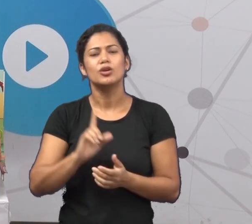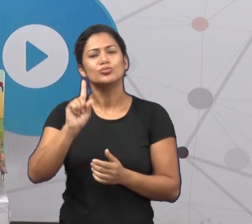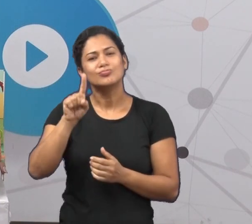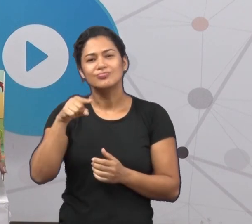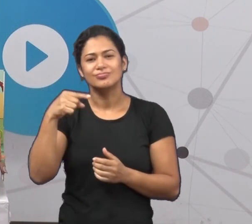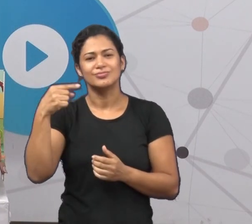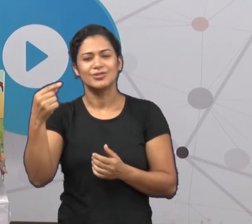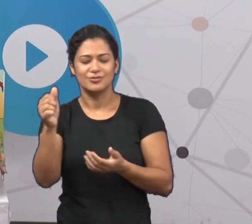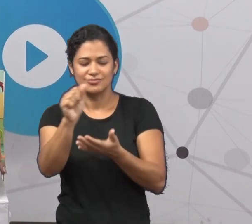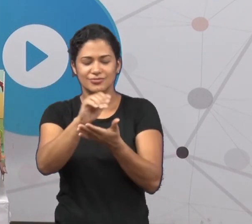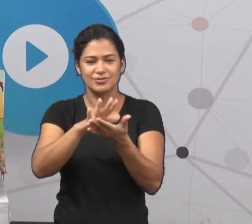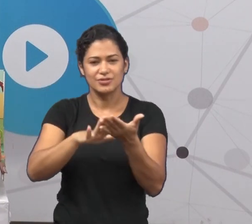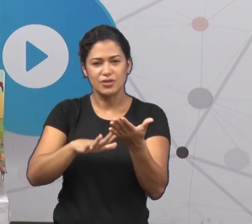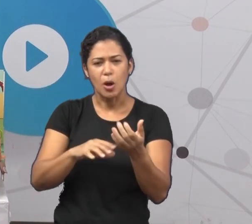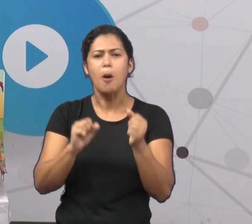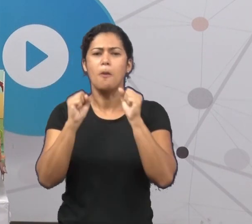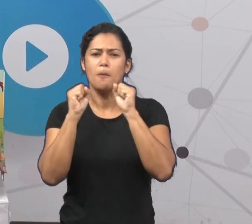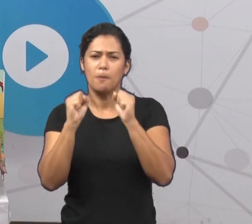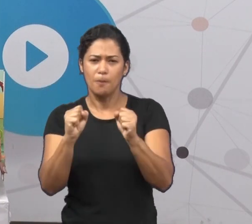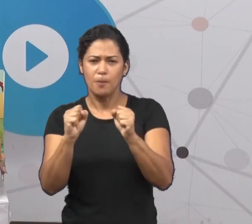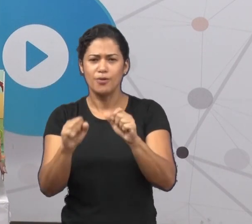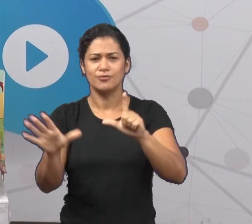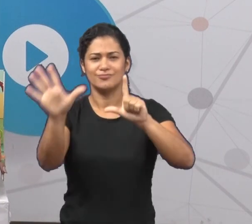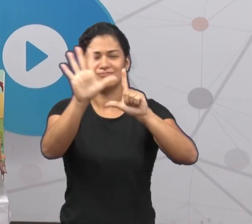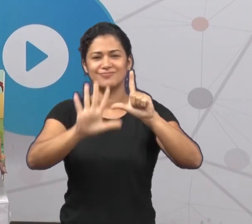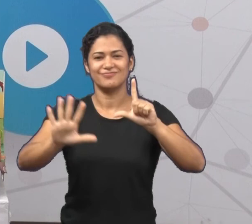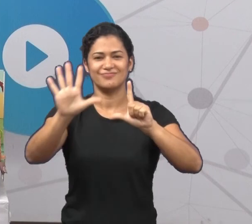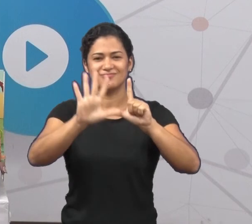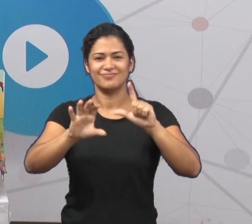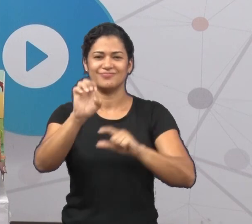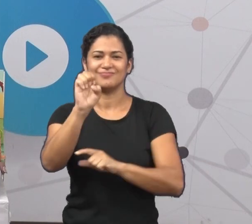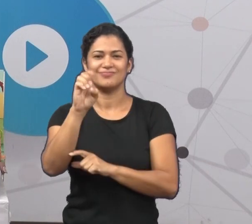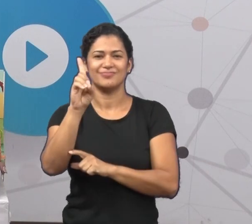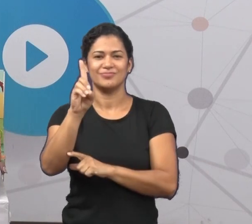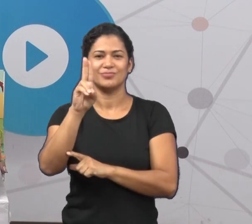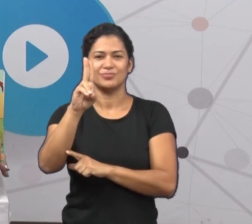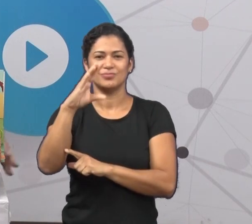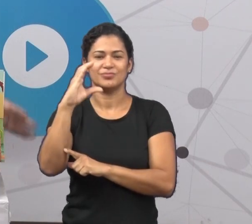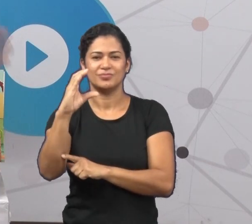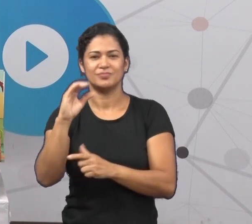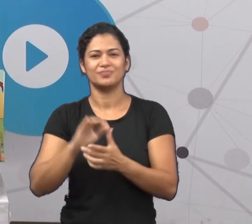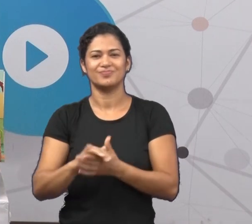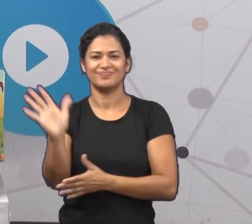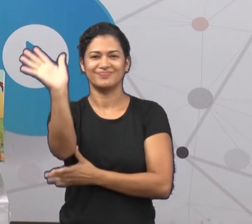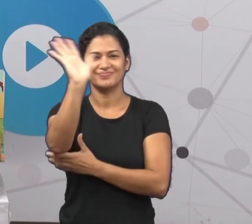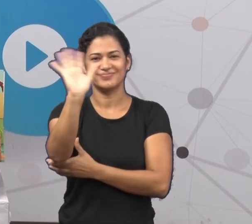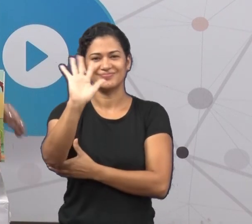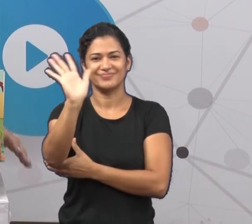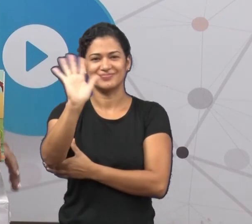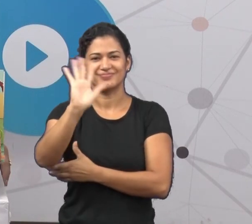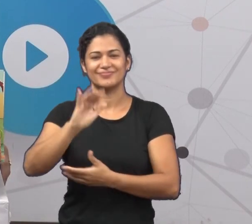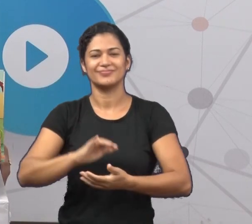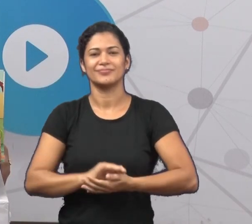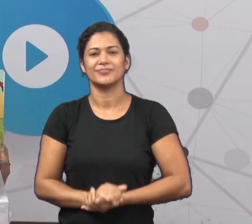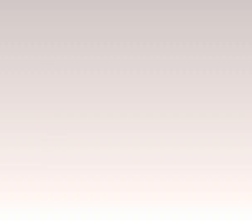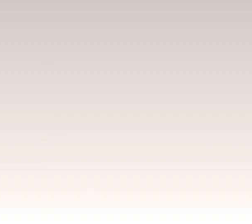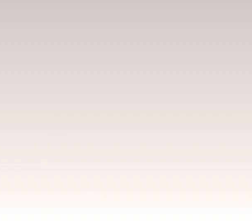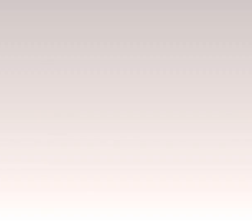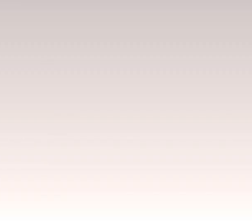outras atividades, você pode acessar a plataforma Eduque. Tchau, tchau, crianças!